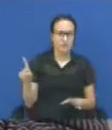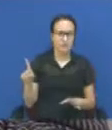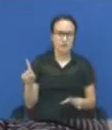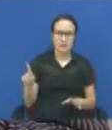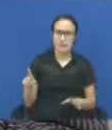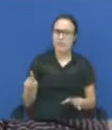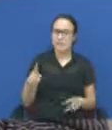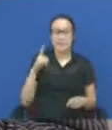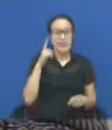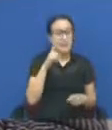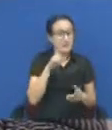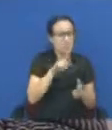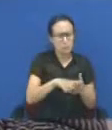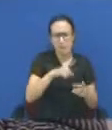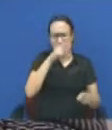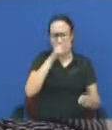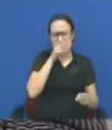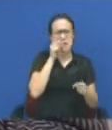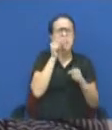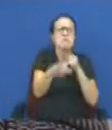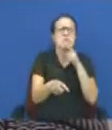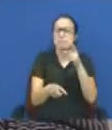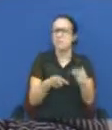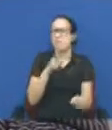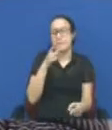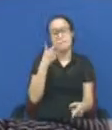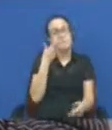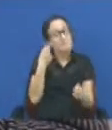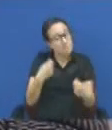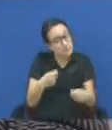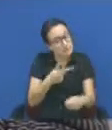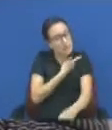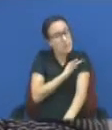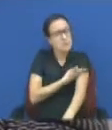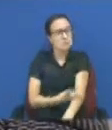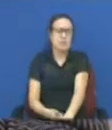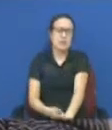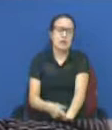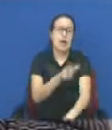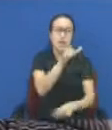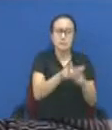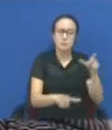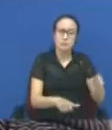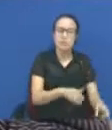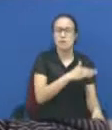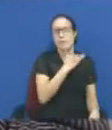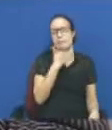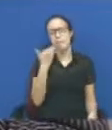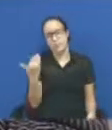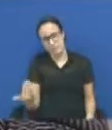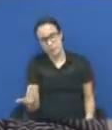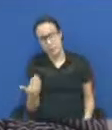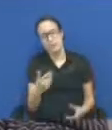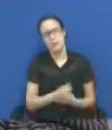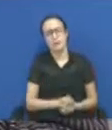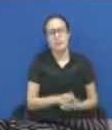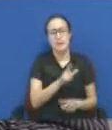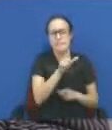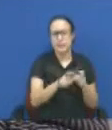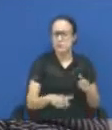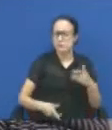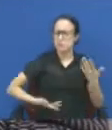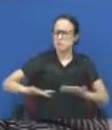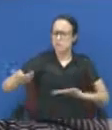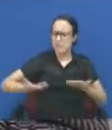muito mais ainda, que tem que ter respeito às pessoas que morreram de uma morte tão trágica, de pessoas que tanto serviram ao nosso